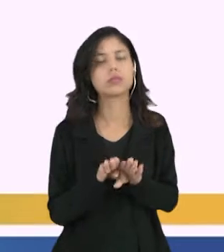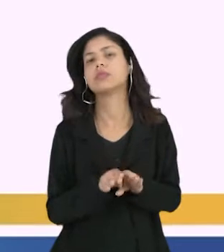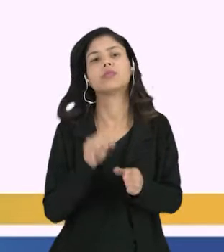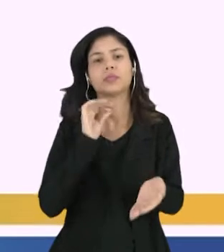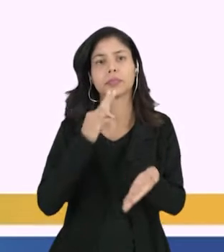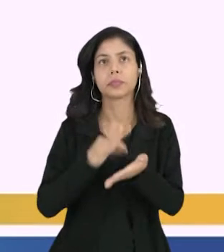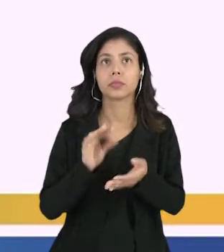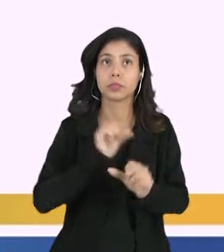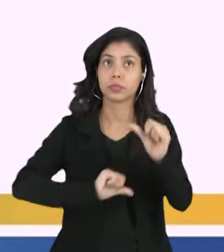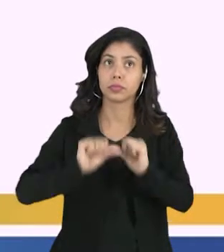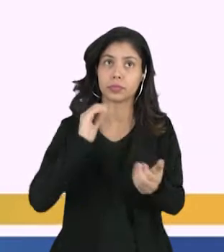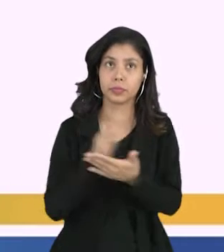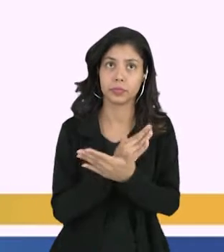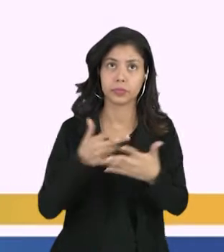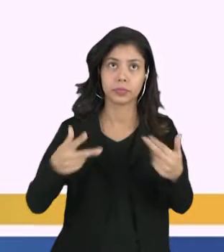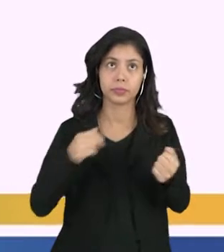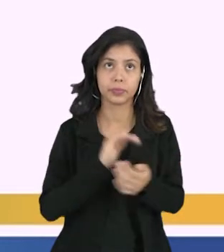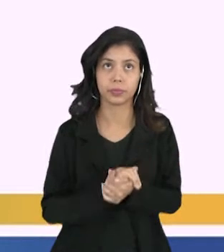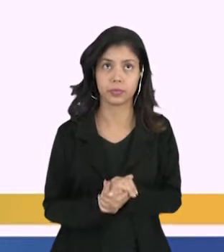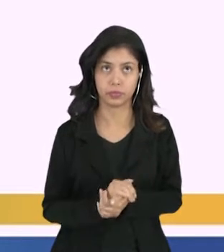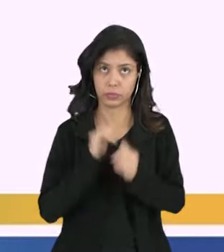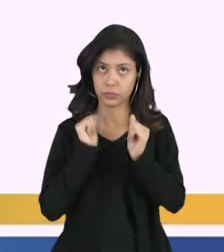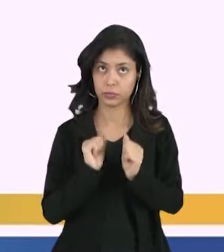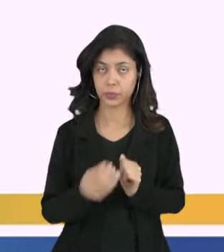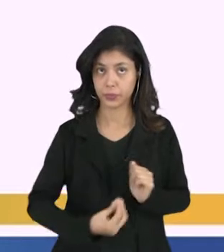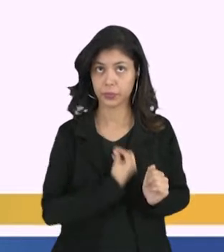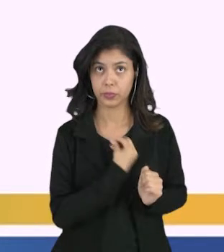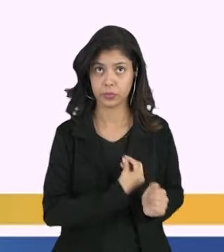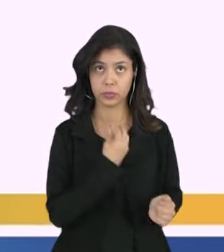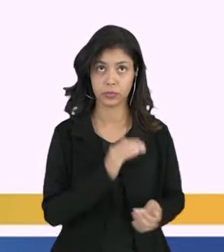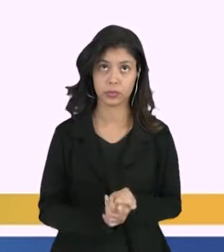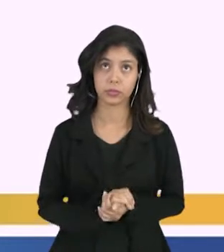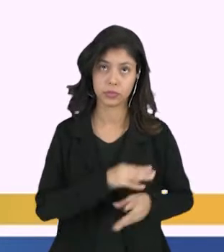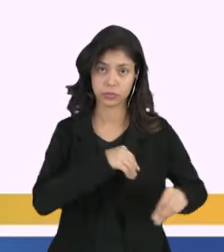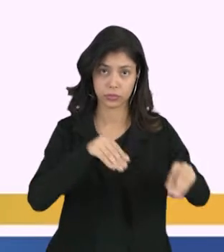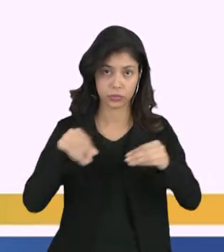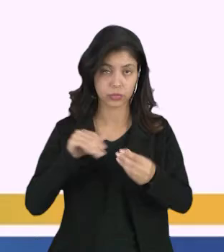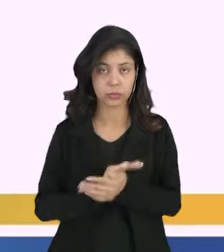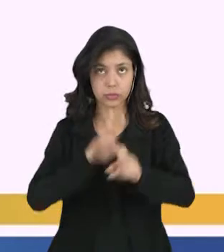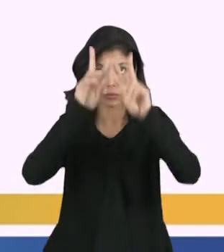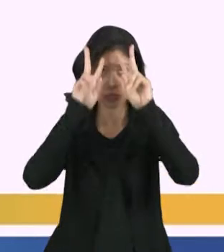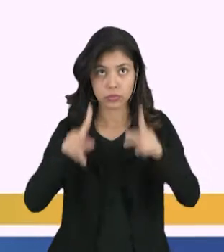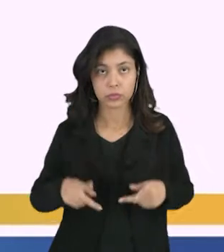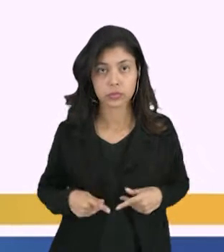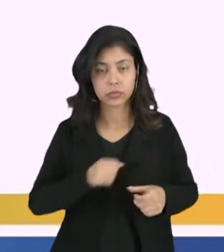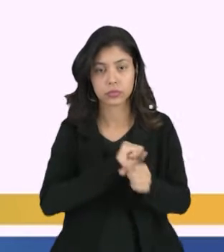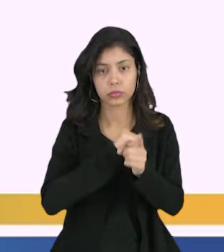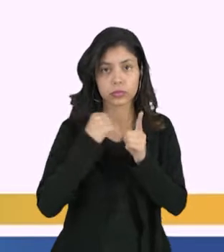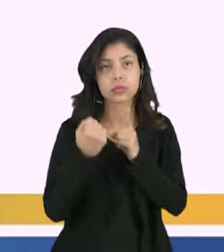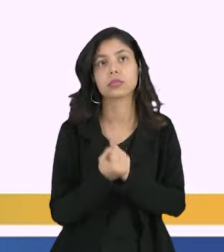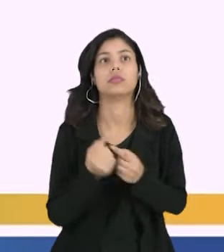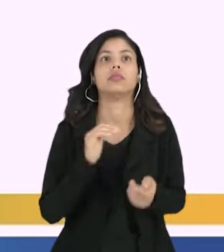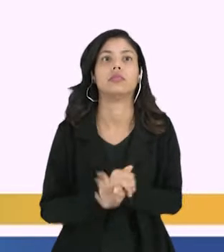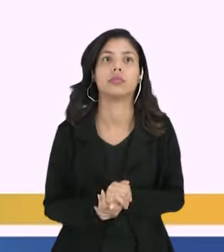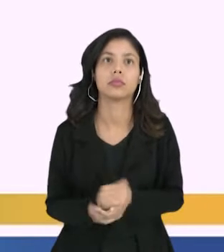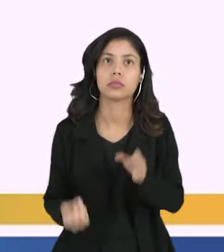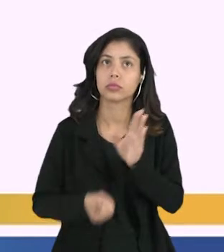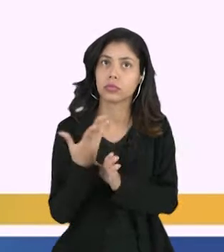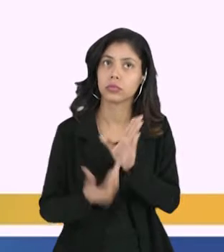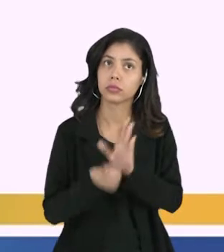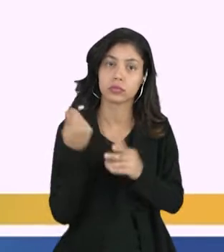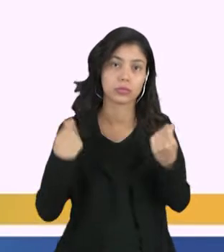suas contradições em alguns, Para sobreviver, sobre a Terra, em sociedade, o ser humano